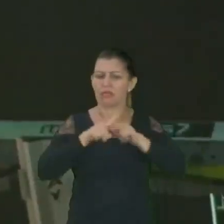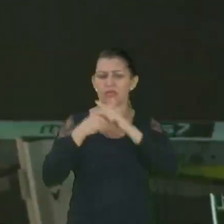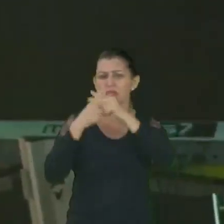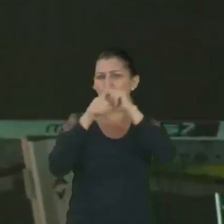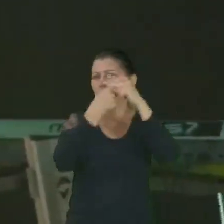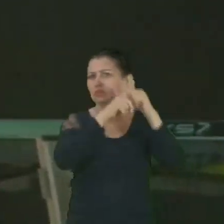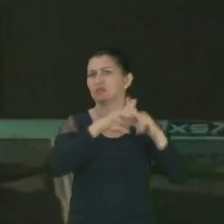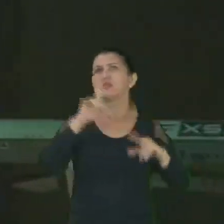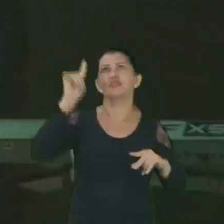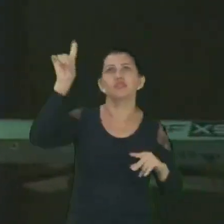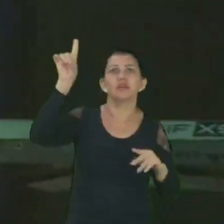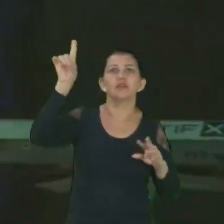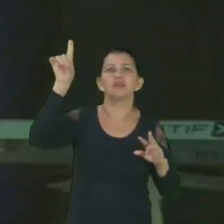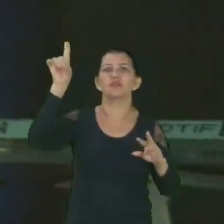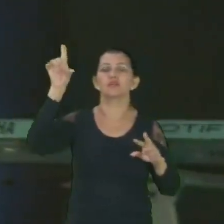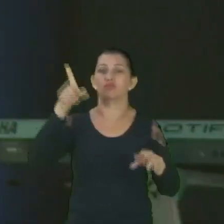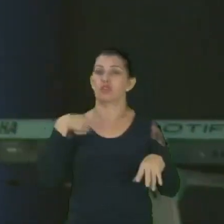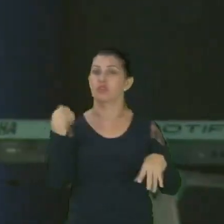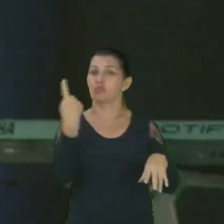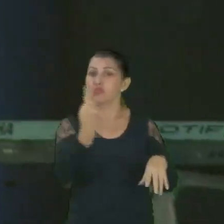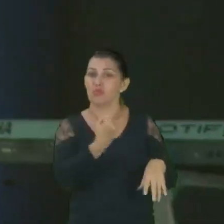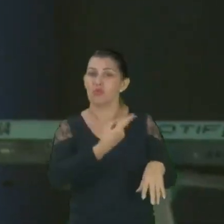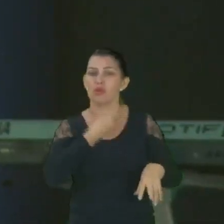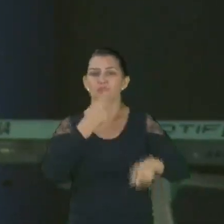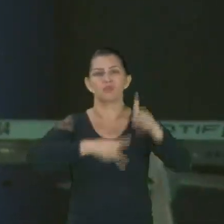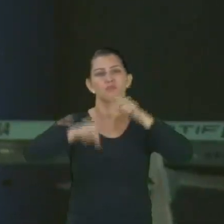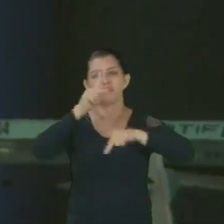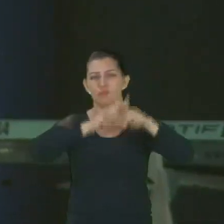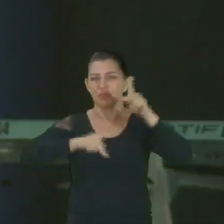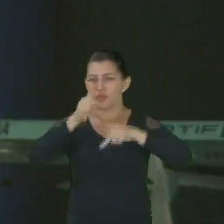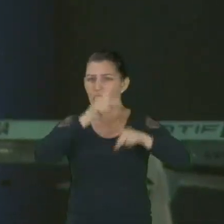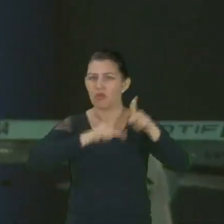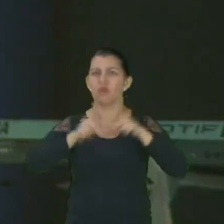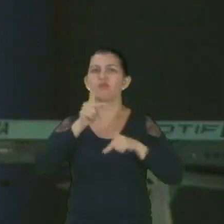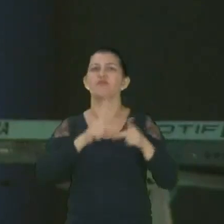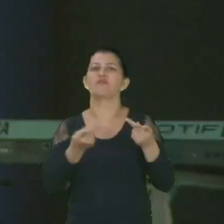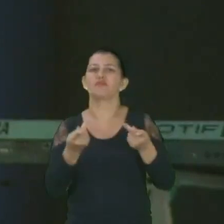reconciliação, porque nós somos o povo da reconciliação.